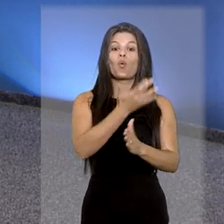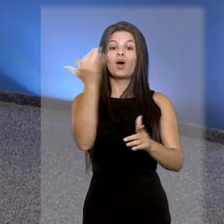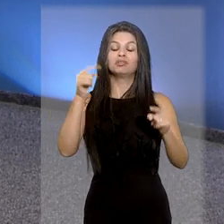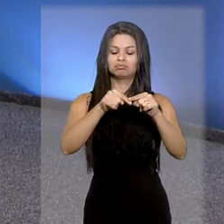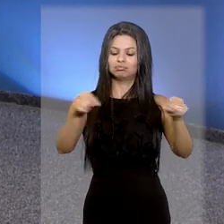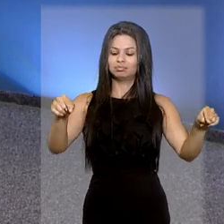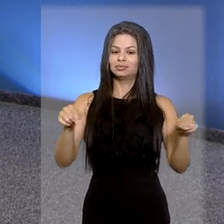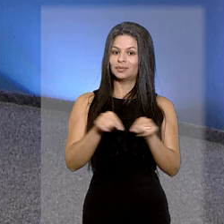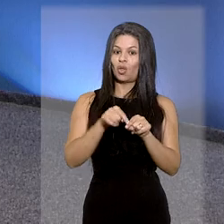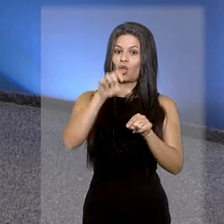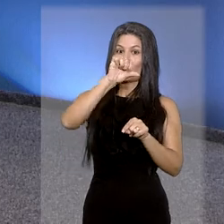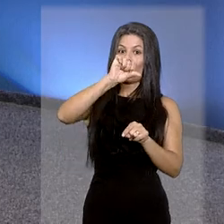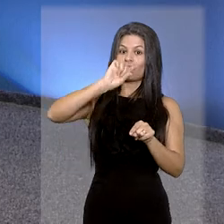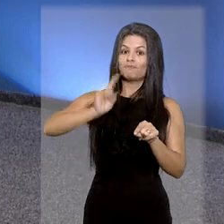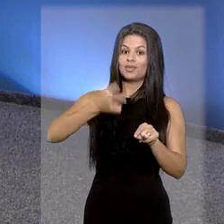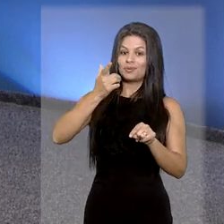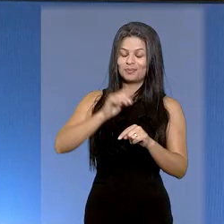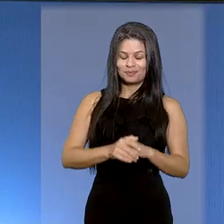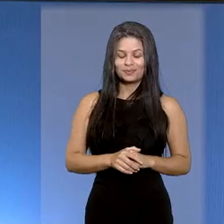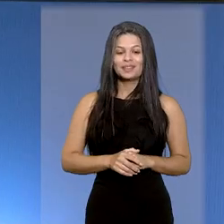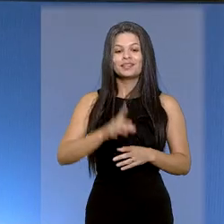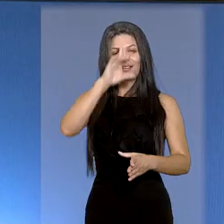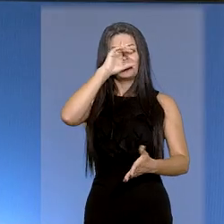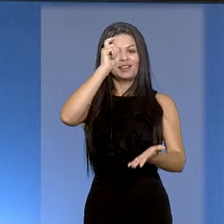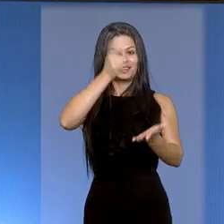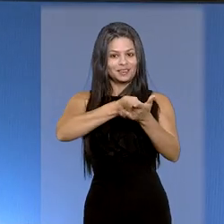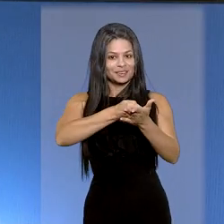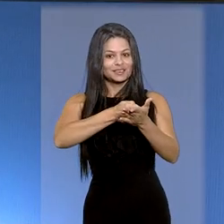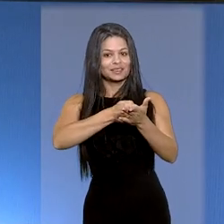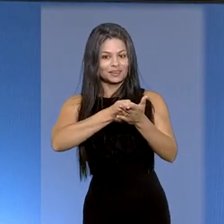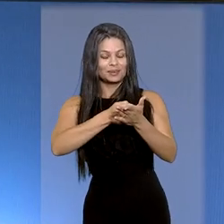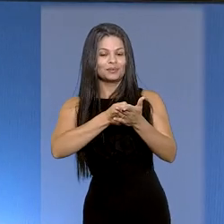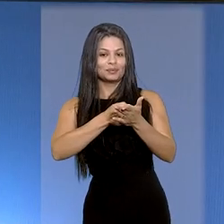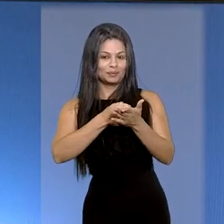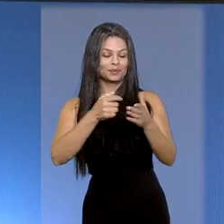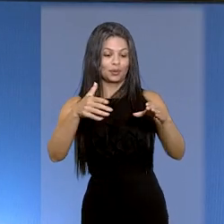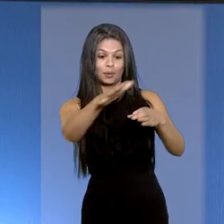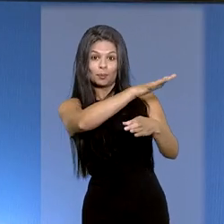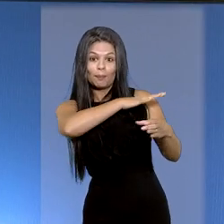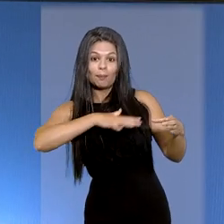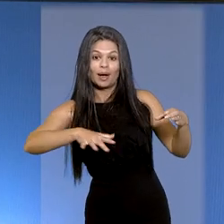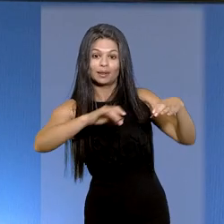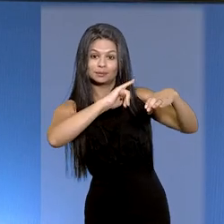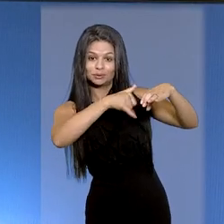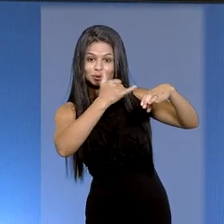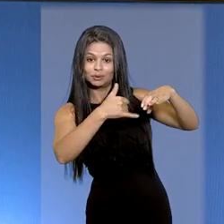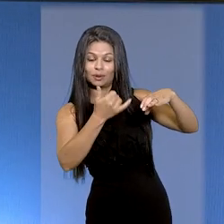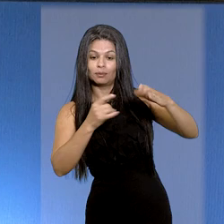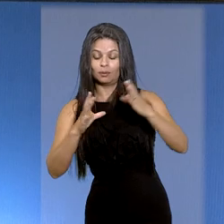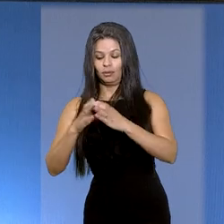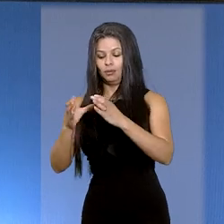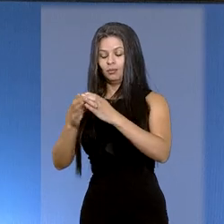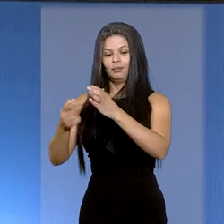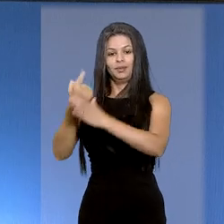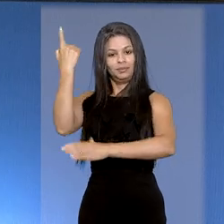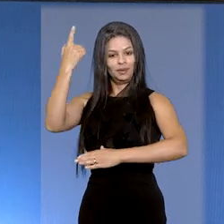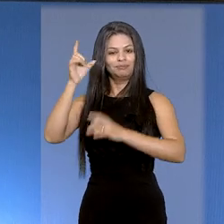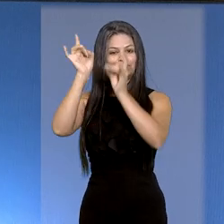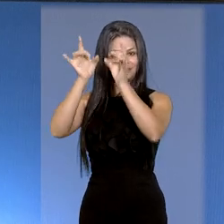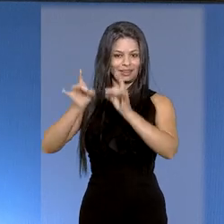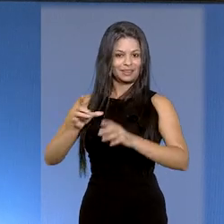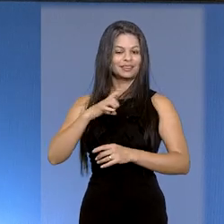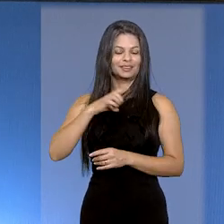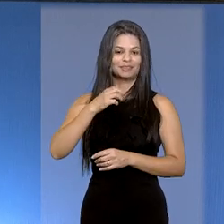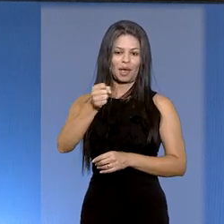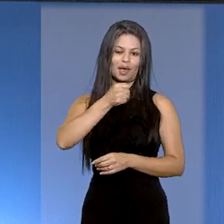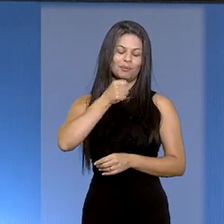quase 9 mil hectares a decisão envolvendo Parque foi tomada pela primeira turma e quem tem os detalhes